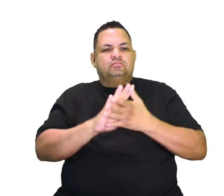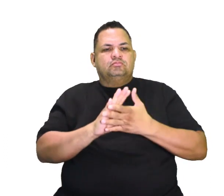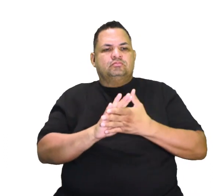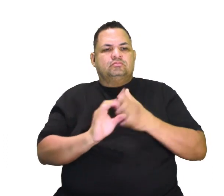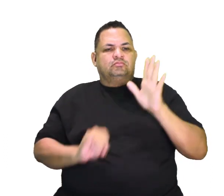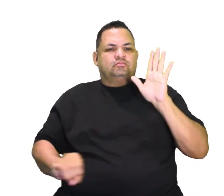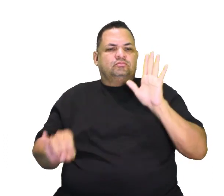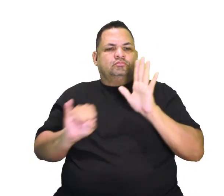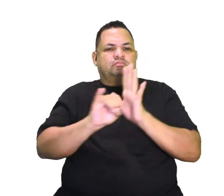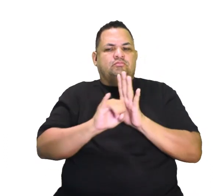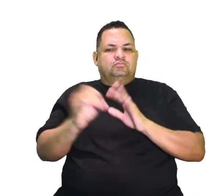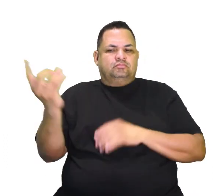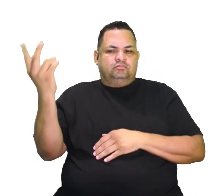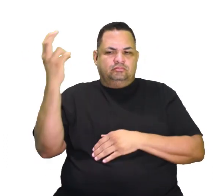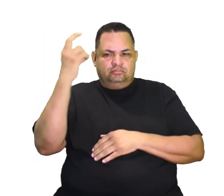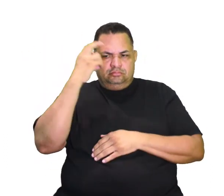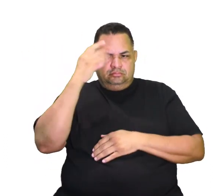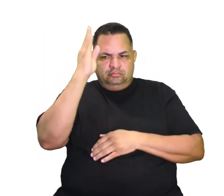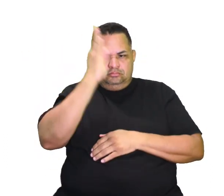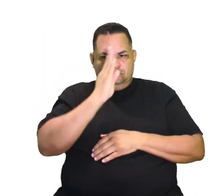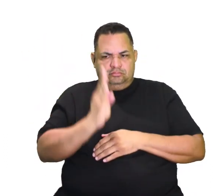da identidade cultural brasileira.